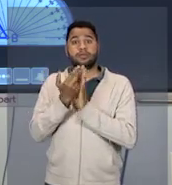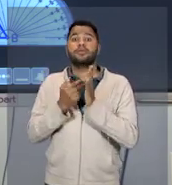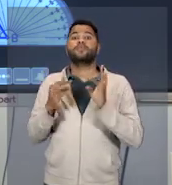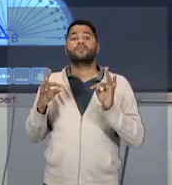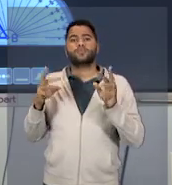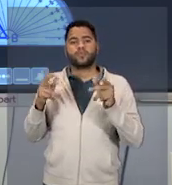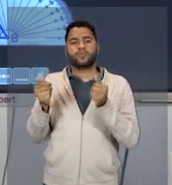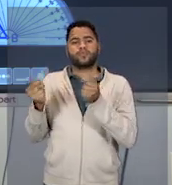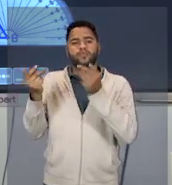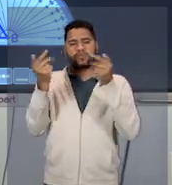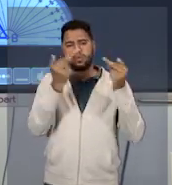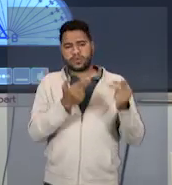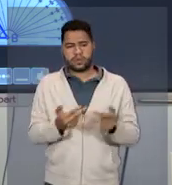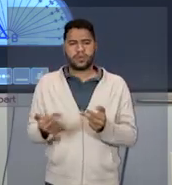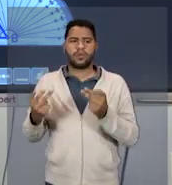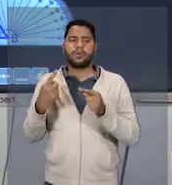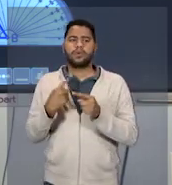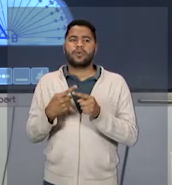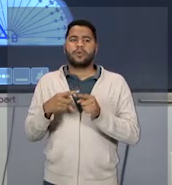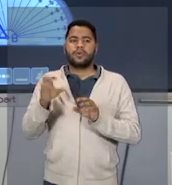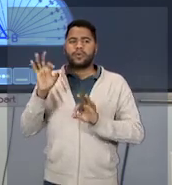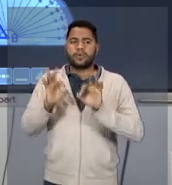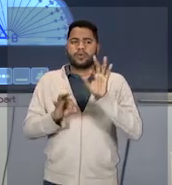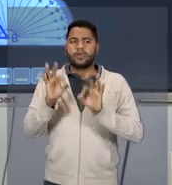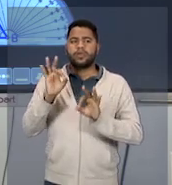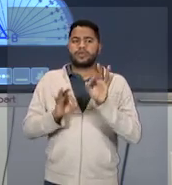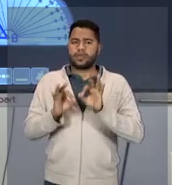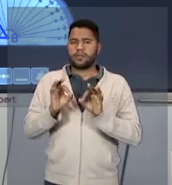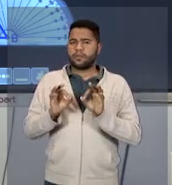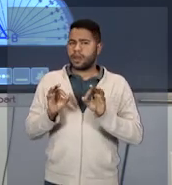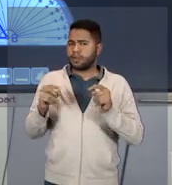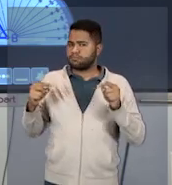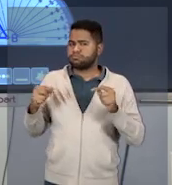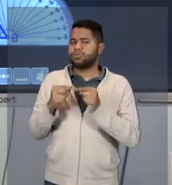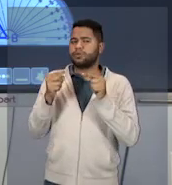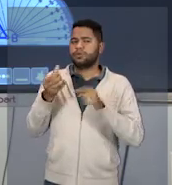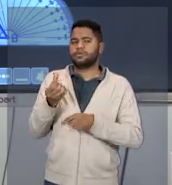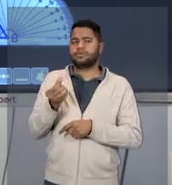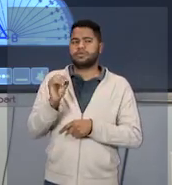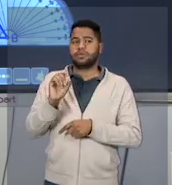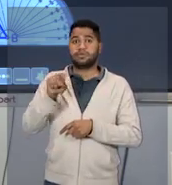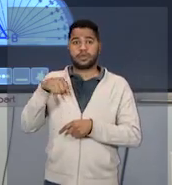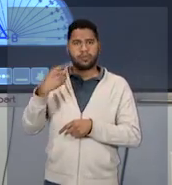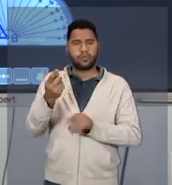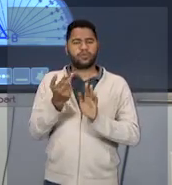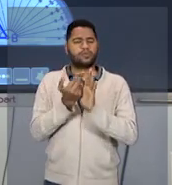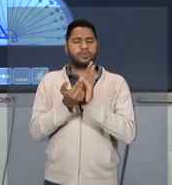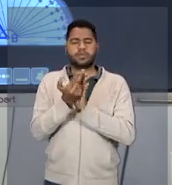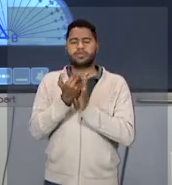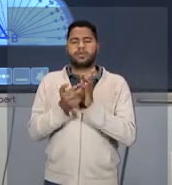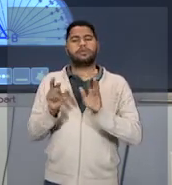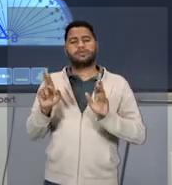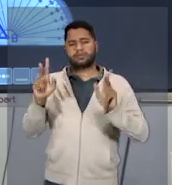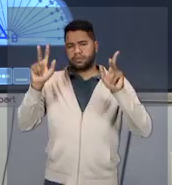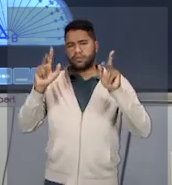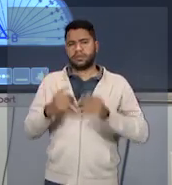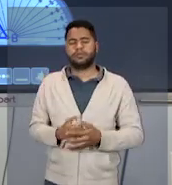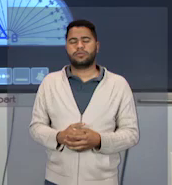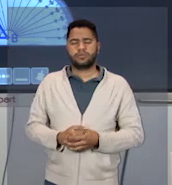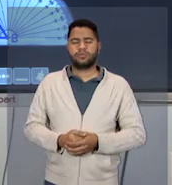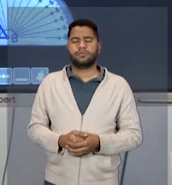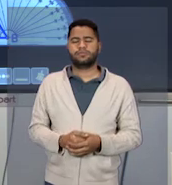estão dando 60 graus, porque eu fiz um desenho para ser 60. Mas vocês vão ver no próximo desenho que isso não vai acontecer. Então, olha